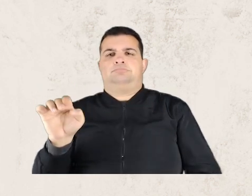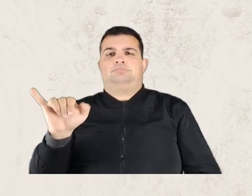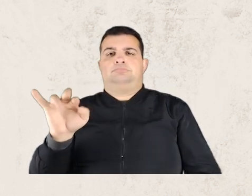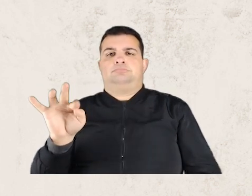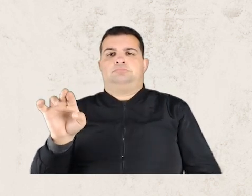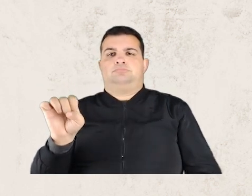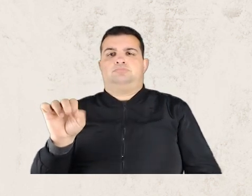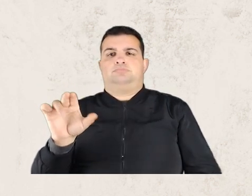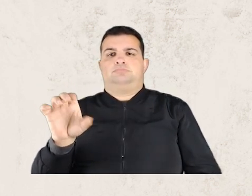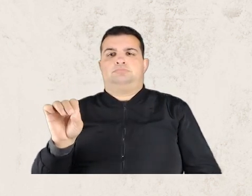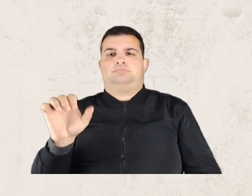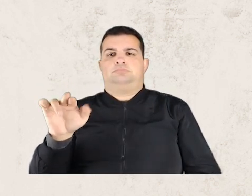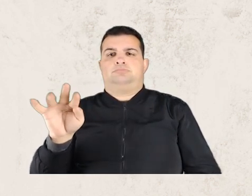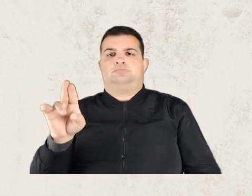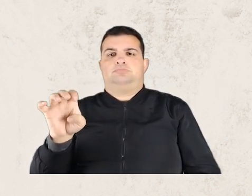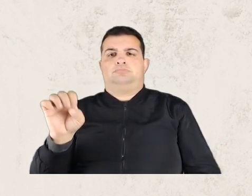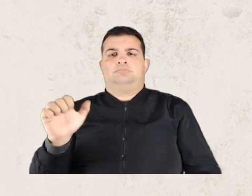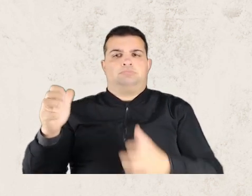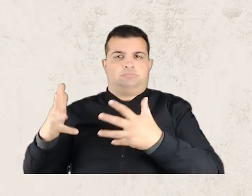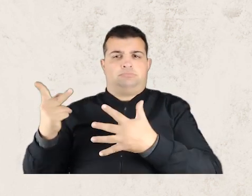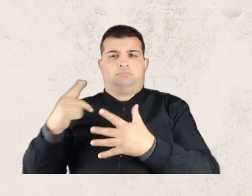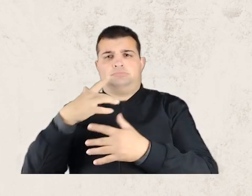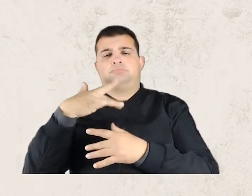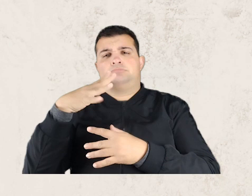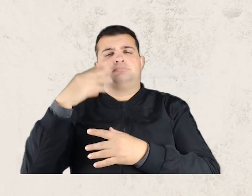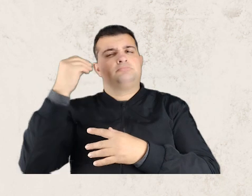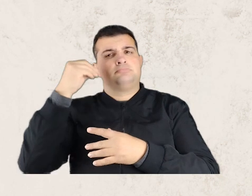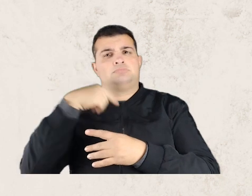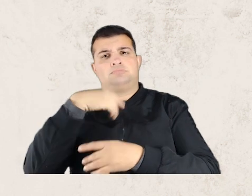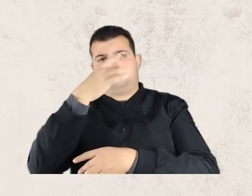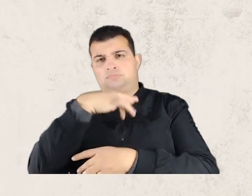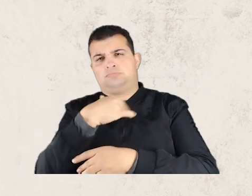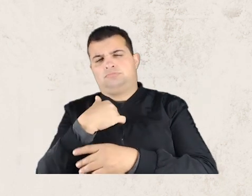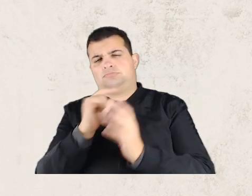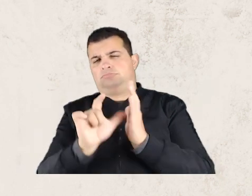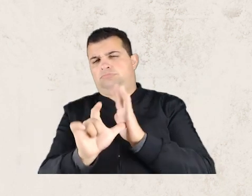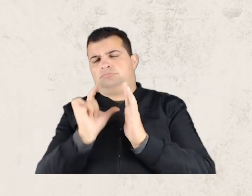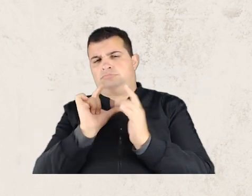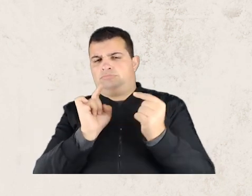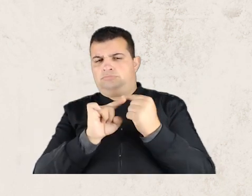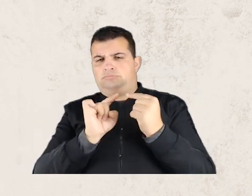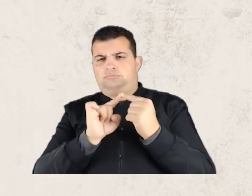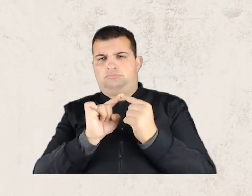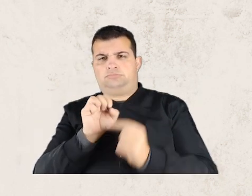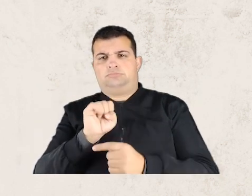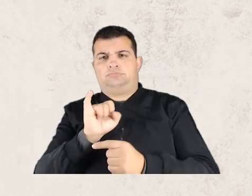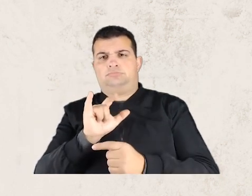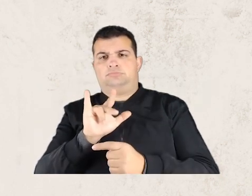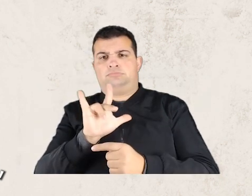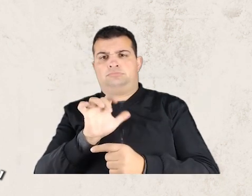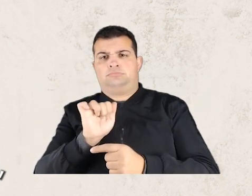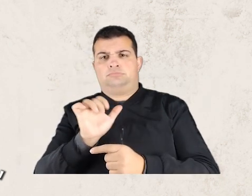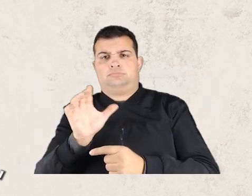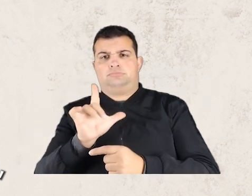É a partir desse contexto que a pesquisadora afirma que toda a psicologia é social, como bem lembra Mitsuko